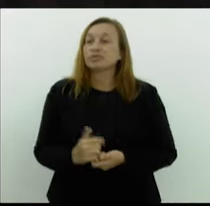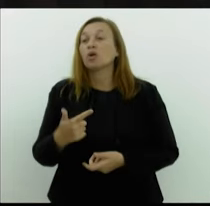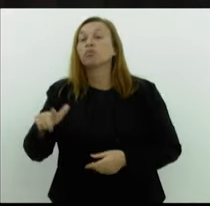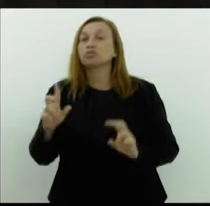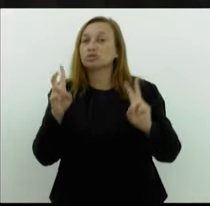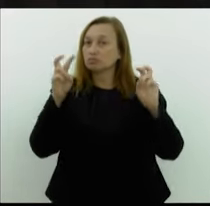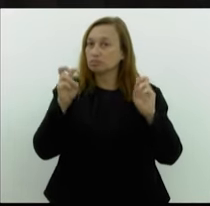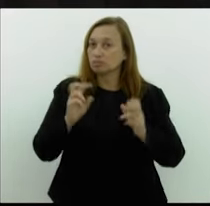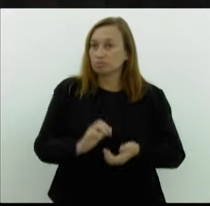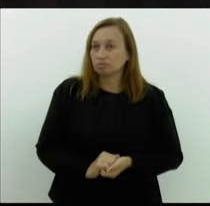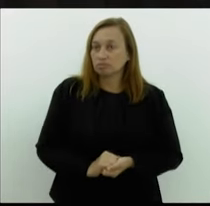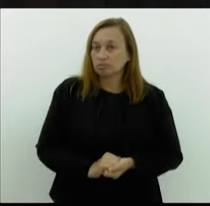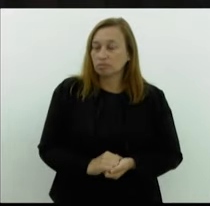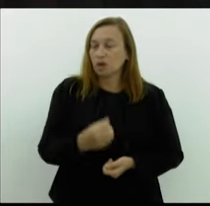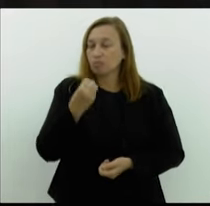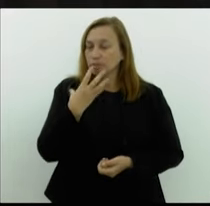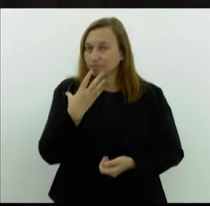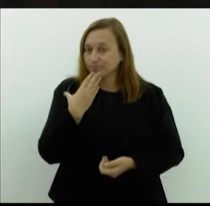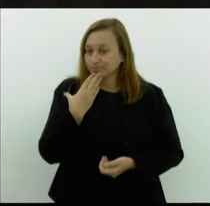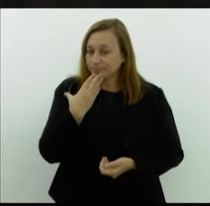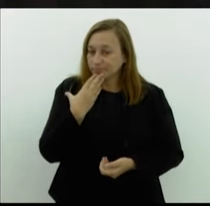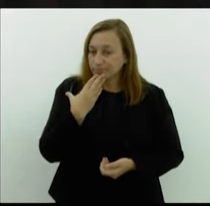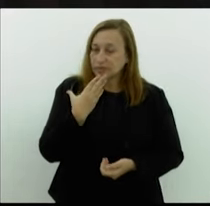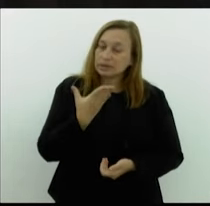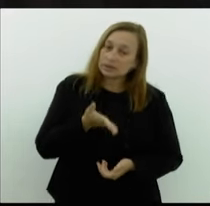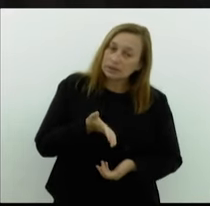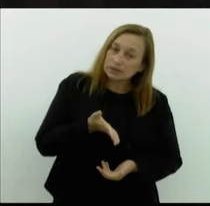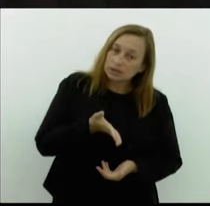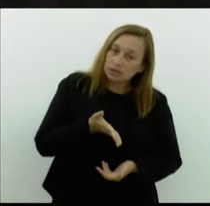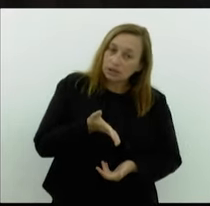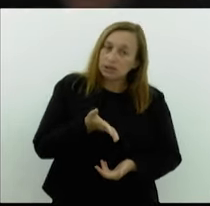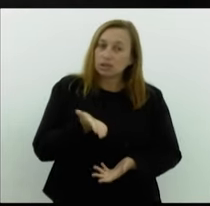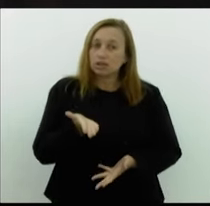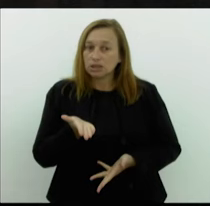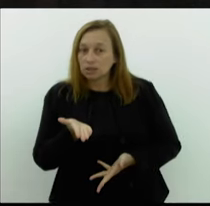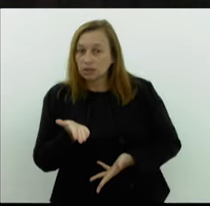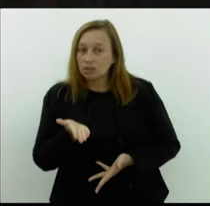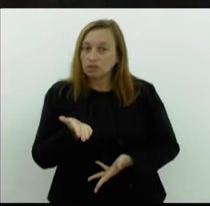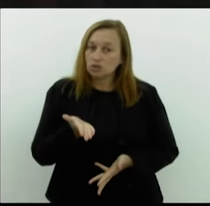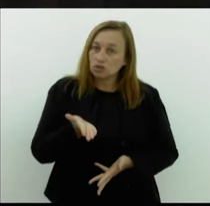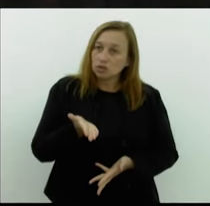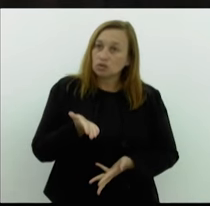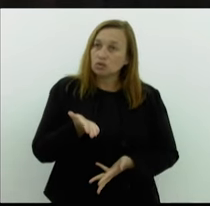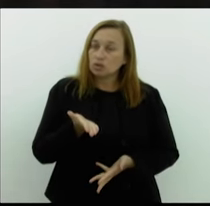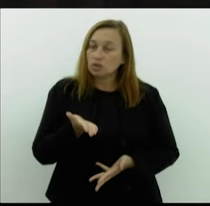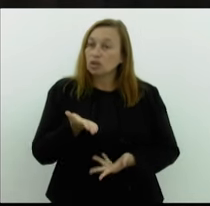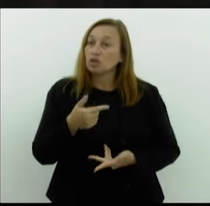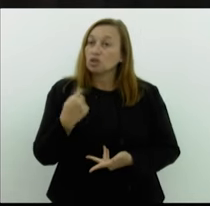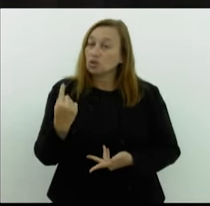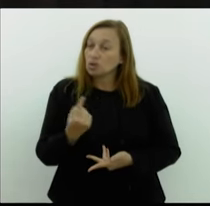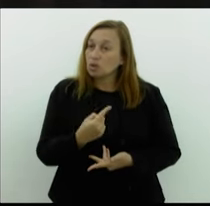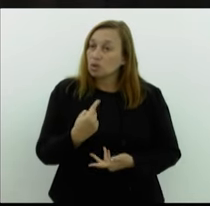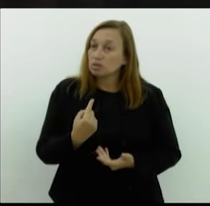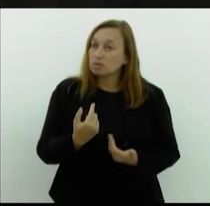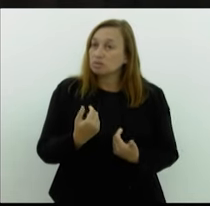questão. Bom, partindo desse pressuposto, vamos empurrar o concurso